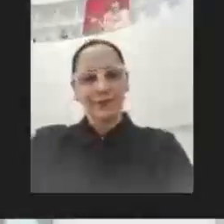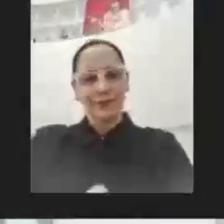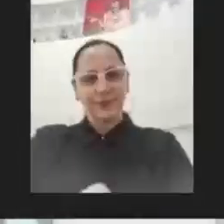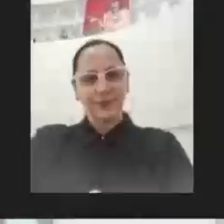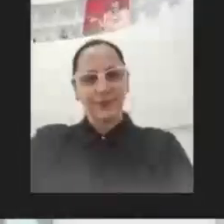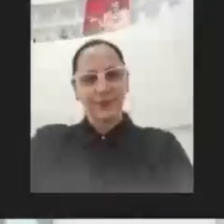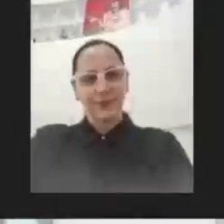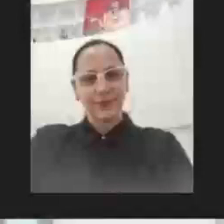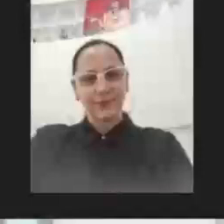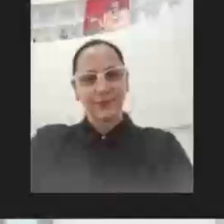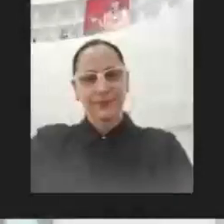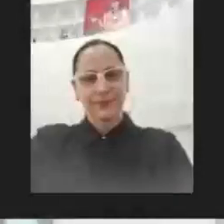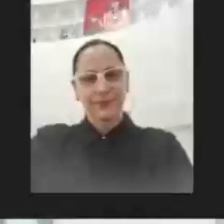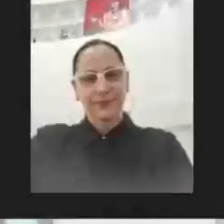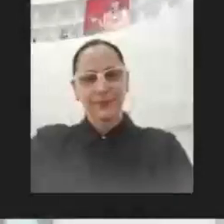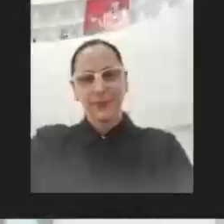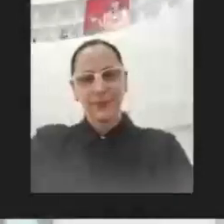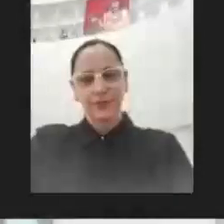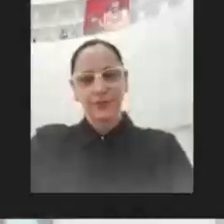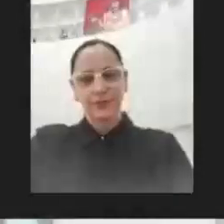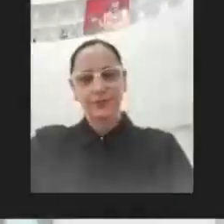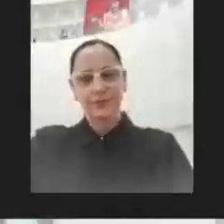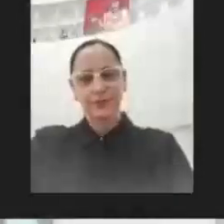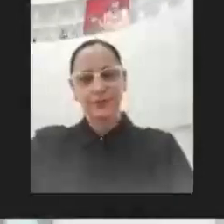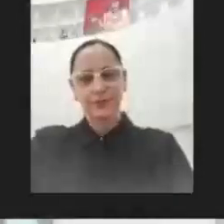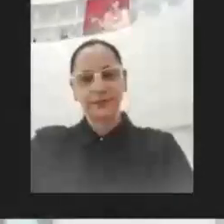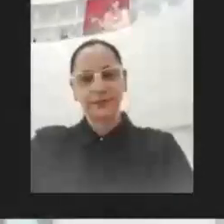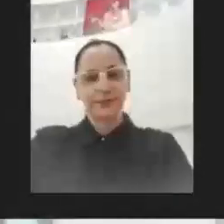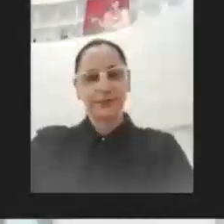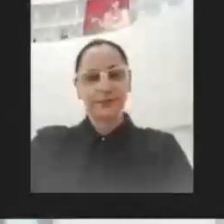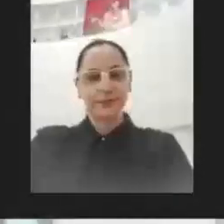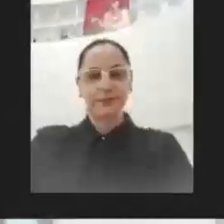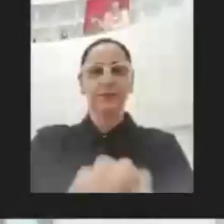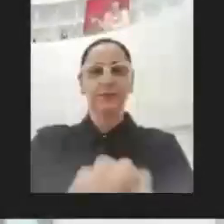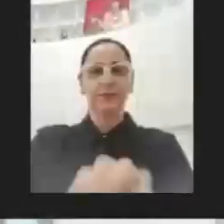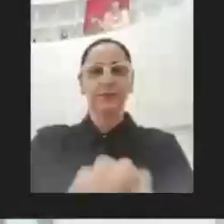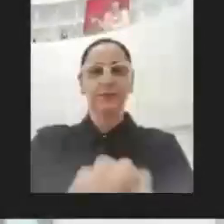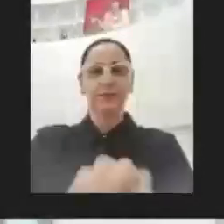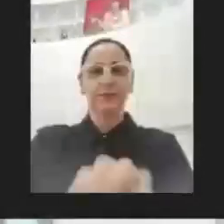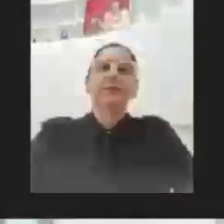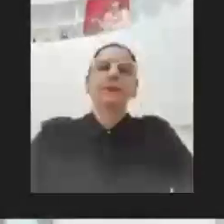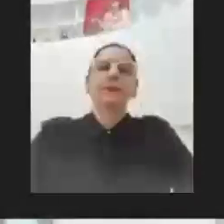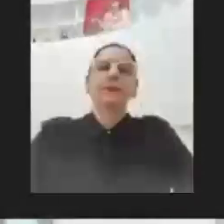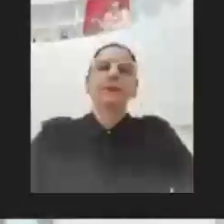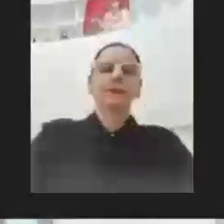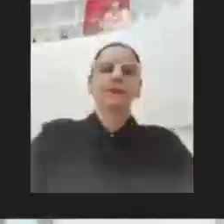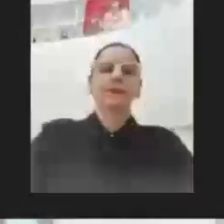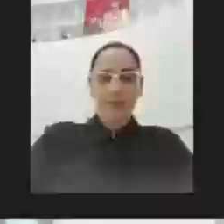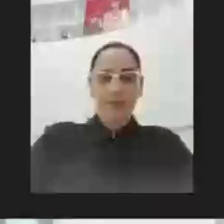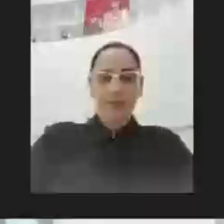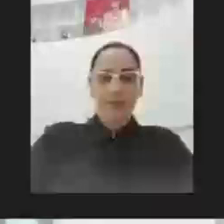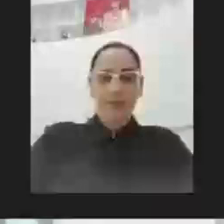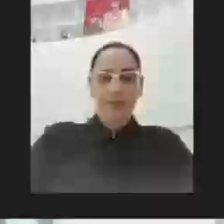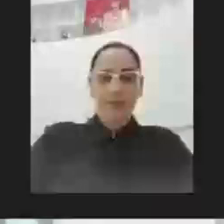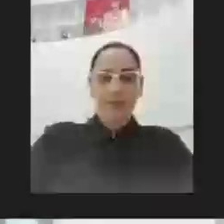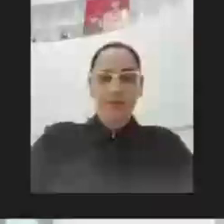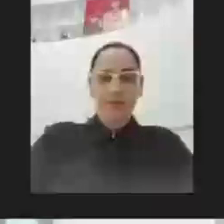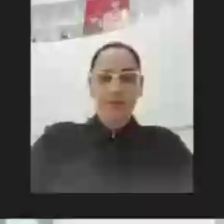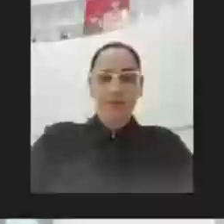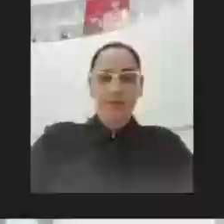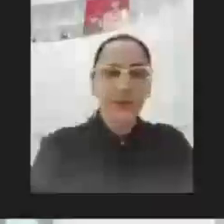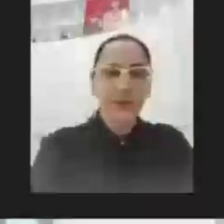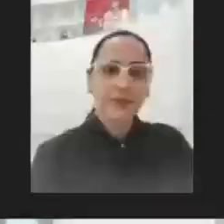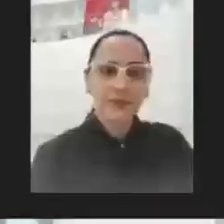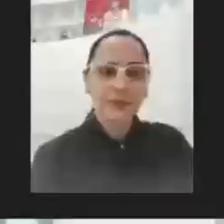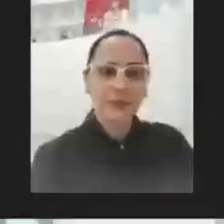humano, né? Na atuação dela dentro do banco de leite humano, apresentando toda a complexidade para se garantir com